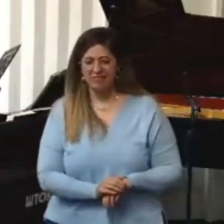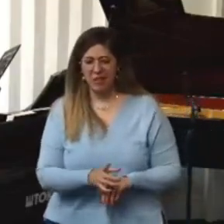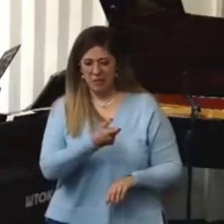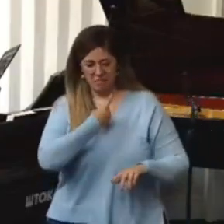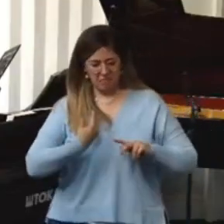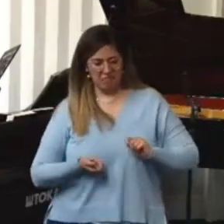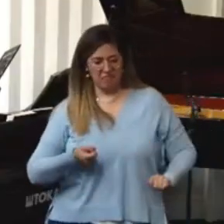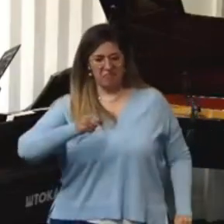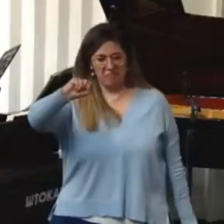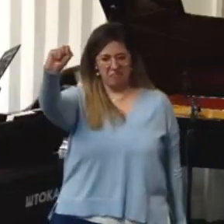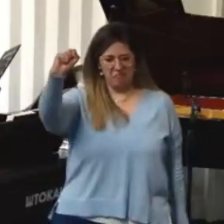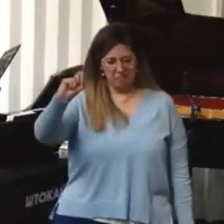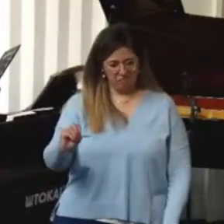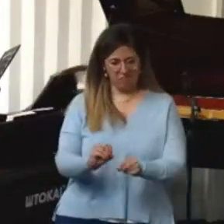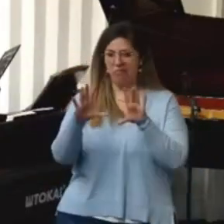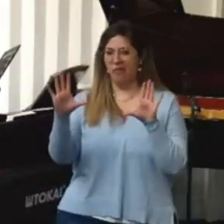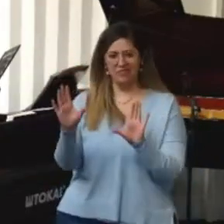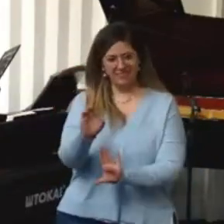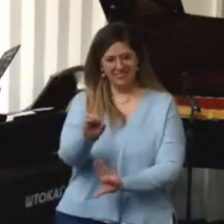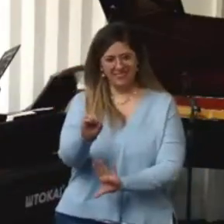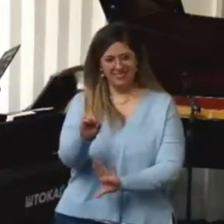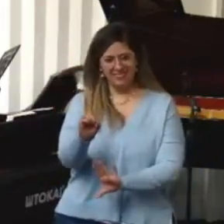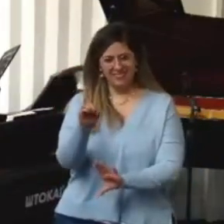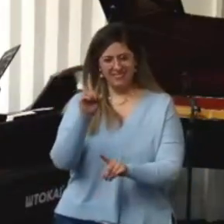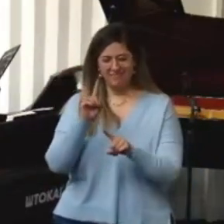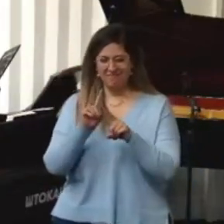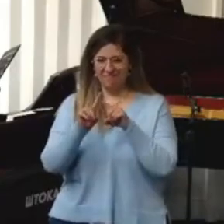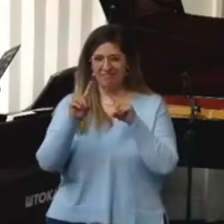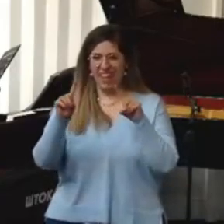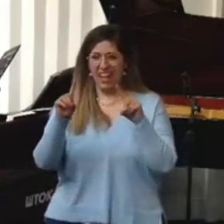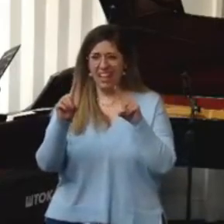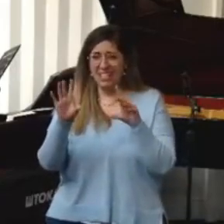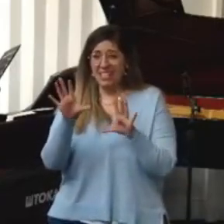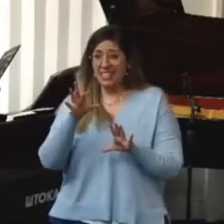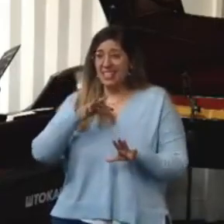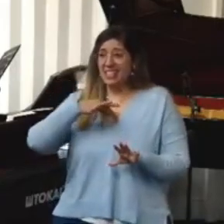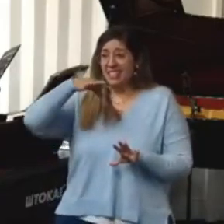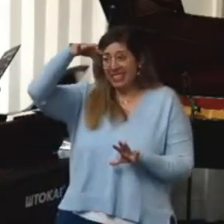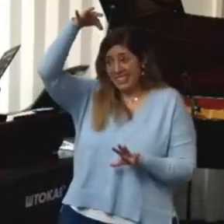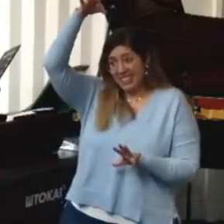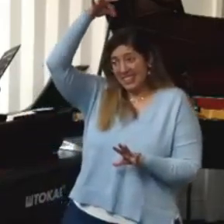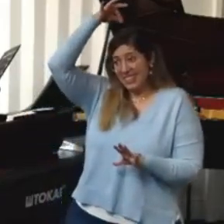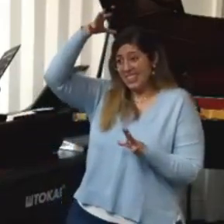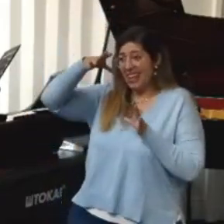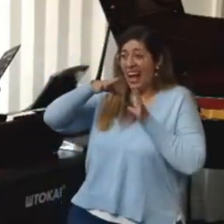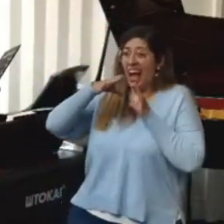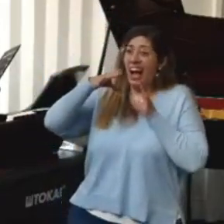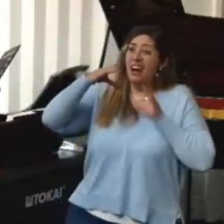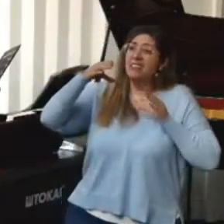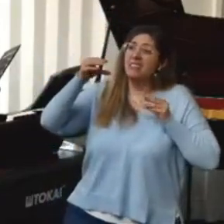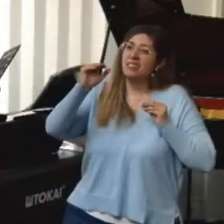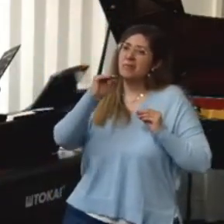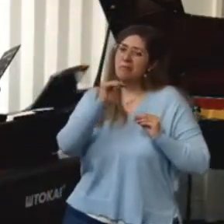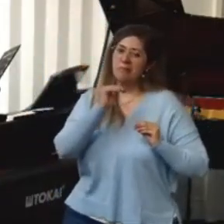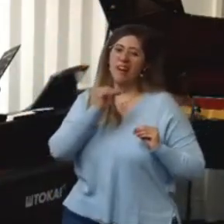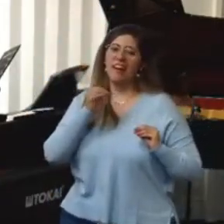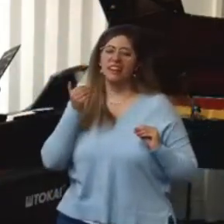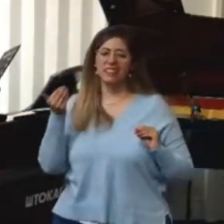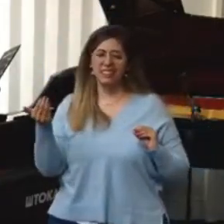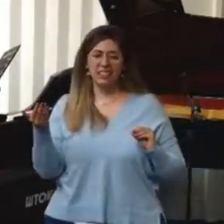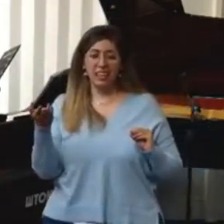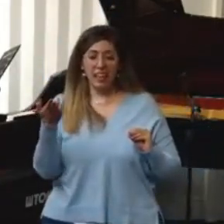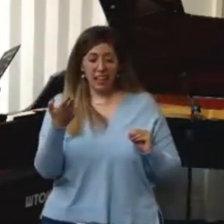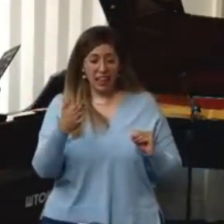heróico. Quando ele diz, entrego o meu espírito, ele morre, crianças. E então eles